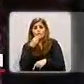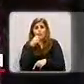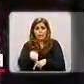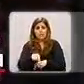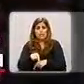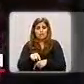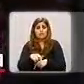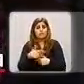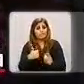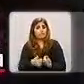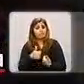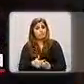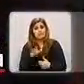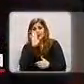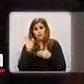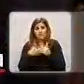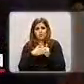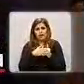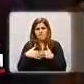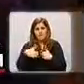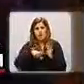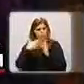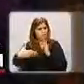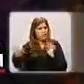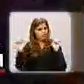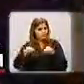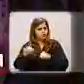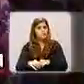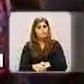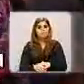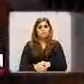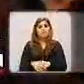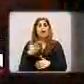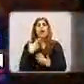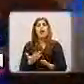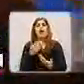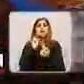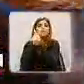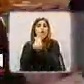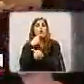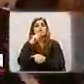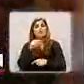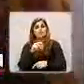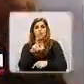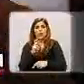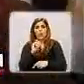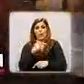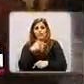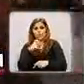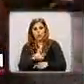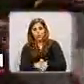e é muito difícil se fechar. Acho que vai ser complicado. Vamos só voltar à conversa com o reitor da Universidade do Minho, porque de